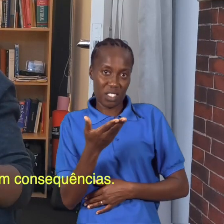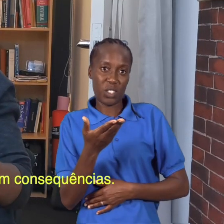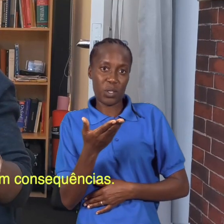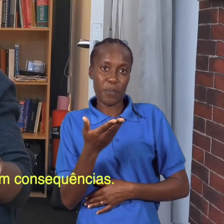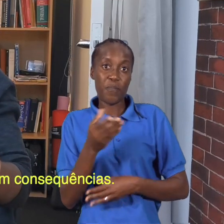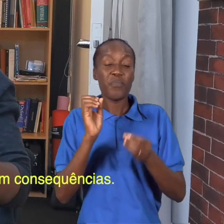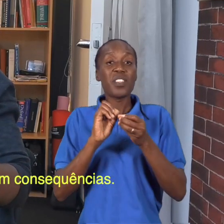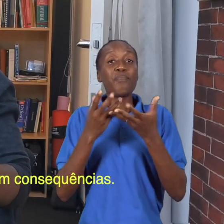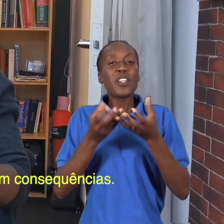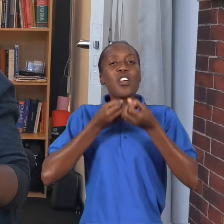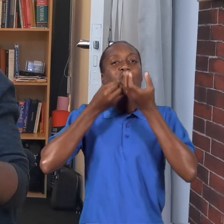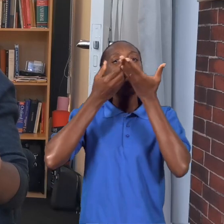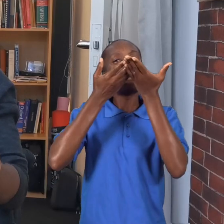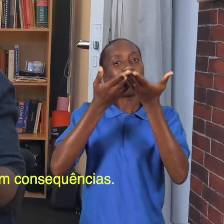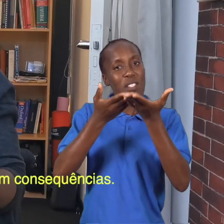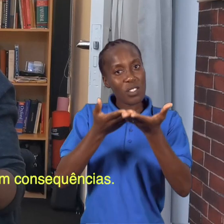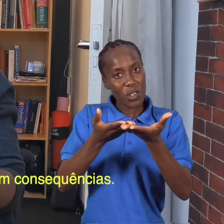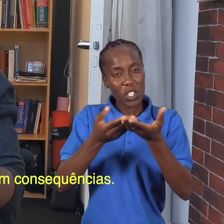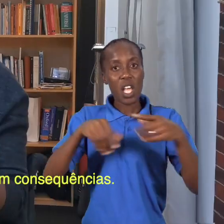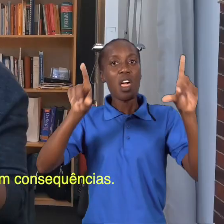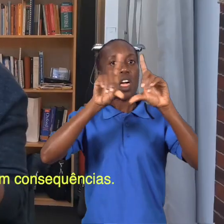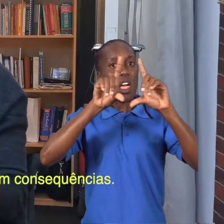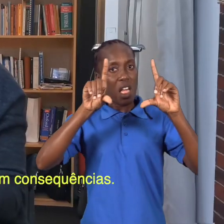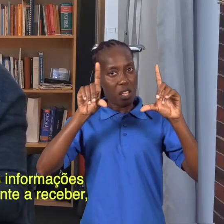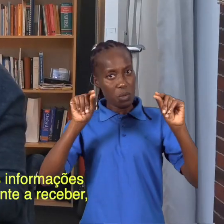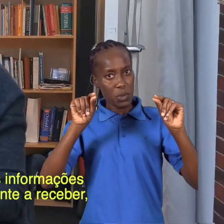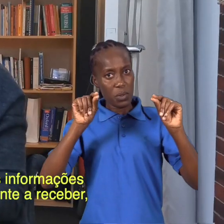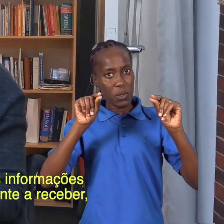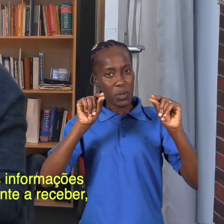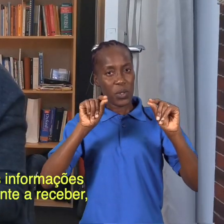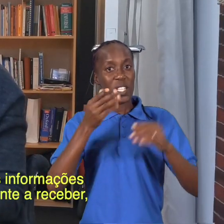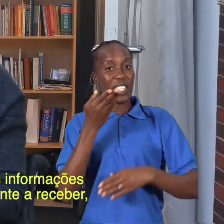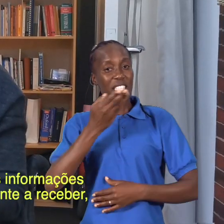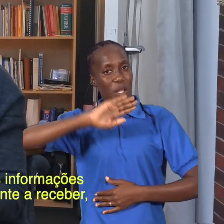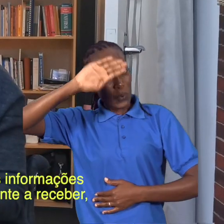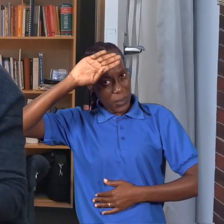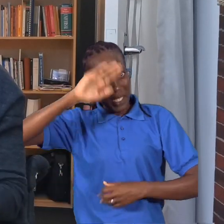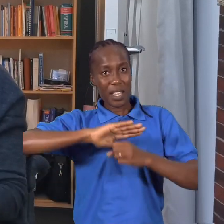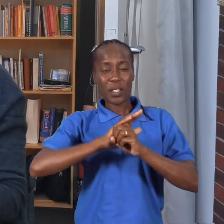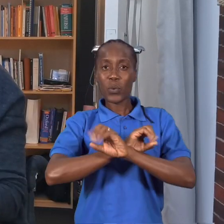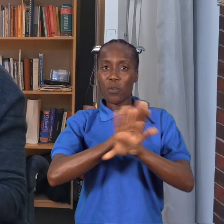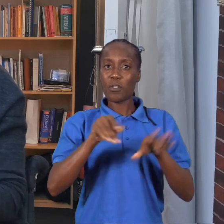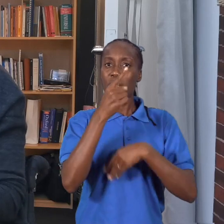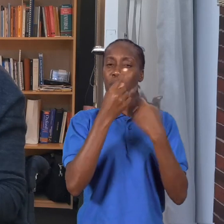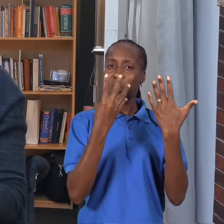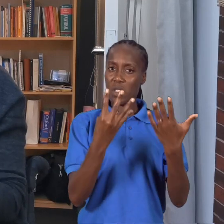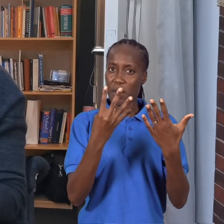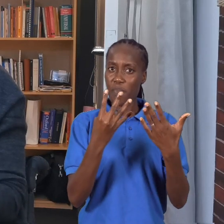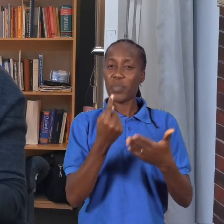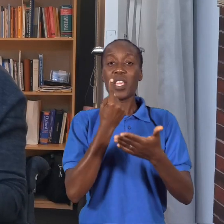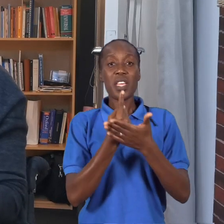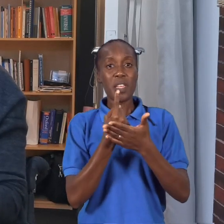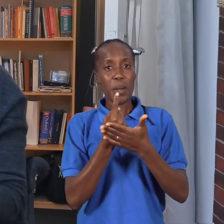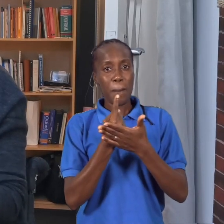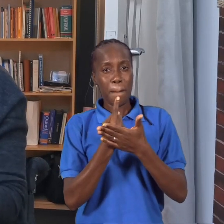fiquem alarmados, porque isto tem consequências. Informações acerca da doença, não é? Do Covid